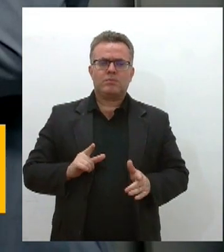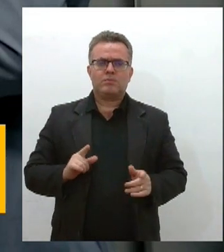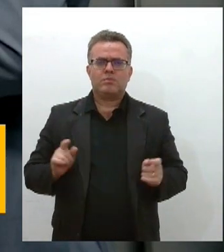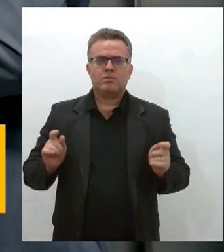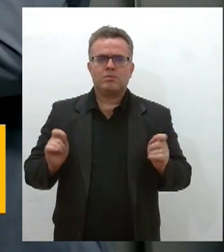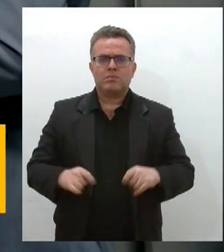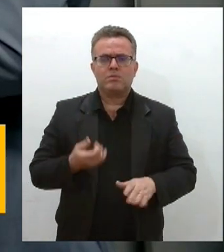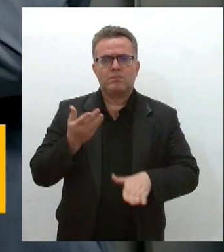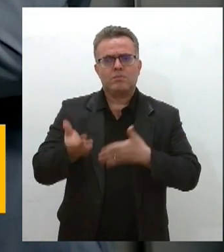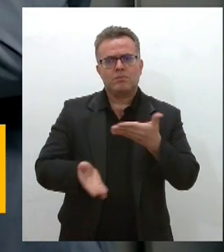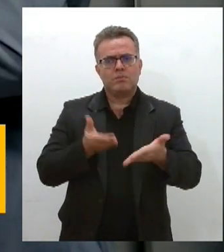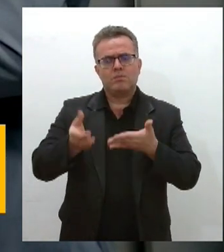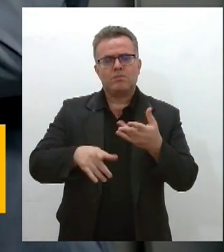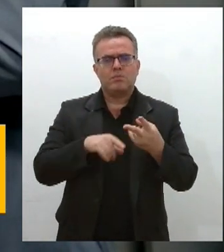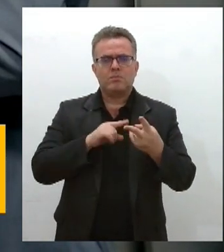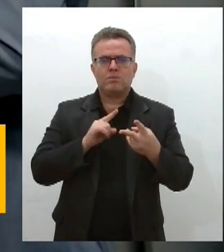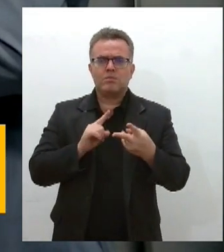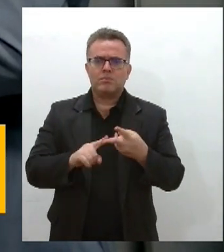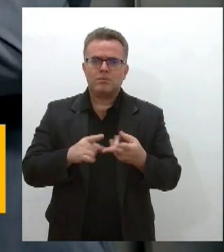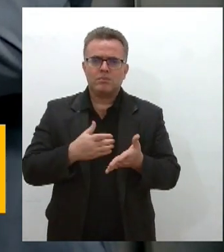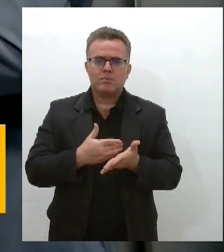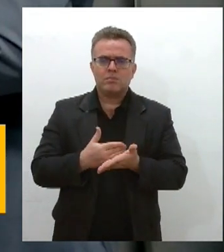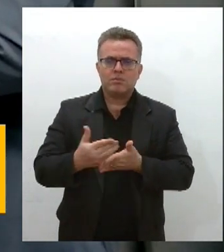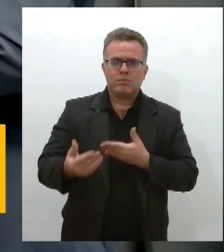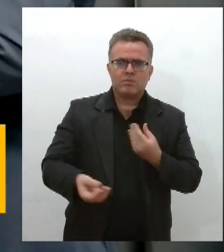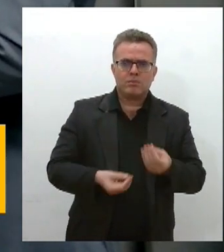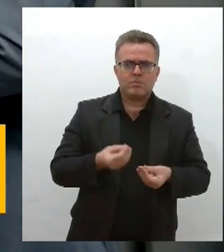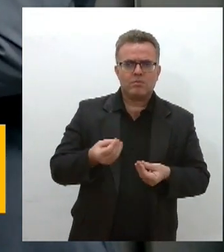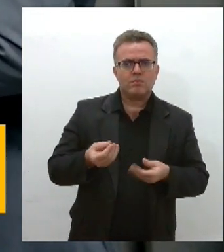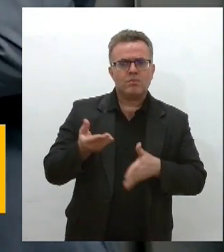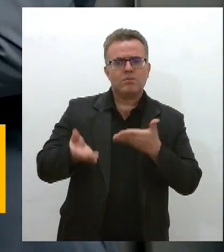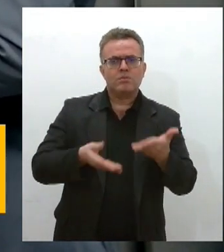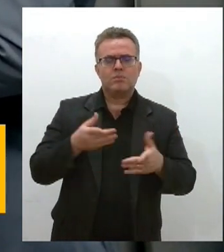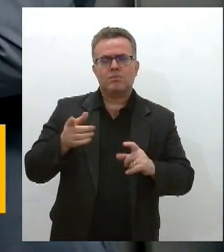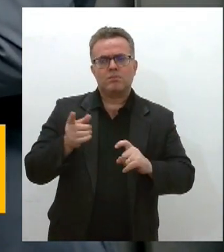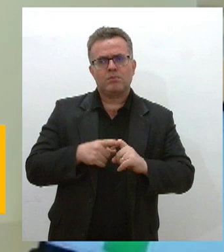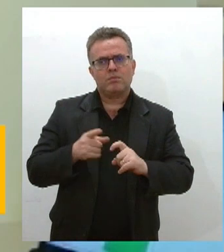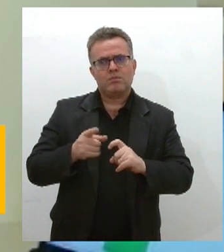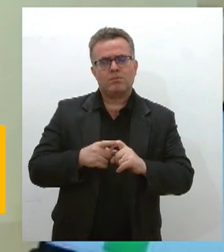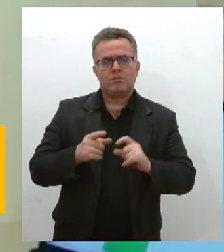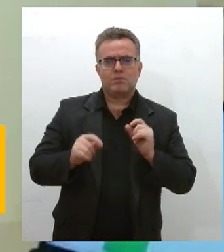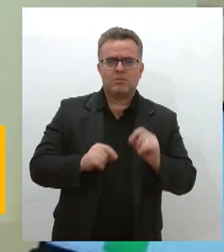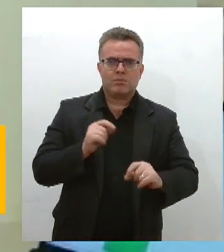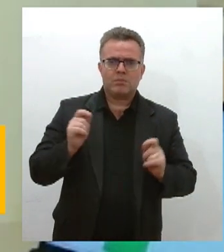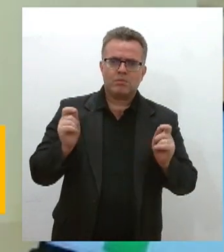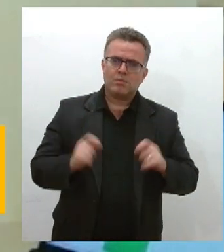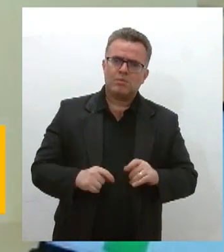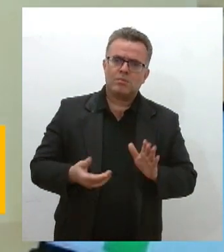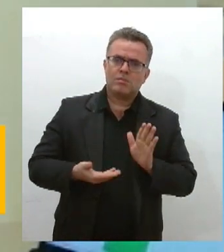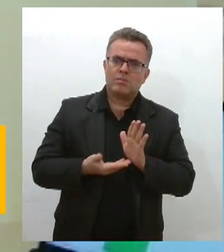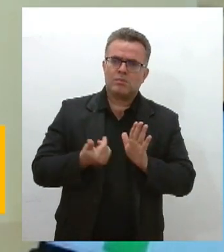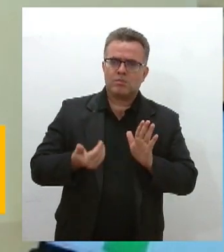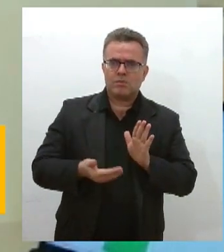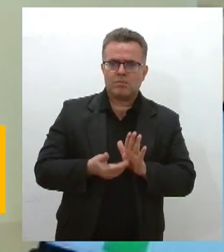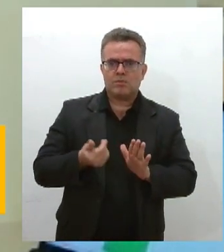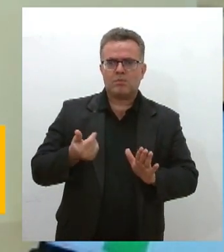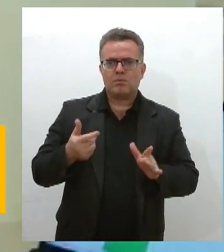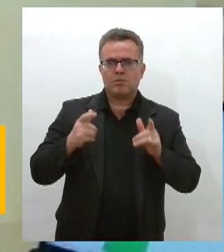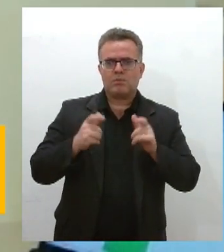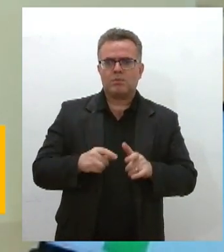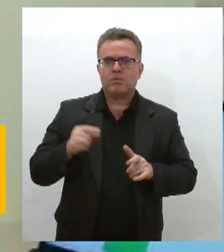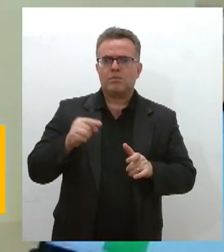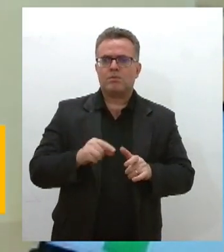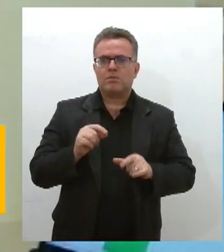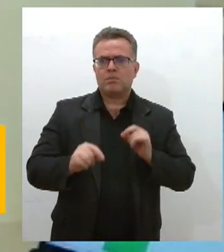já começa, infelizmente, com um pequeno procedimento cirúrgico que a gente chama de biópsia, no qual a gente remove um pequeno fragmento daquela lesão